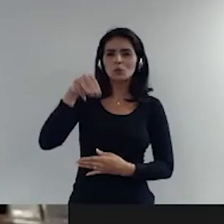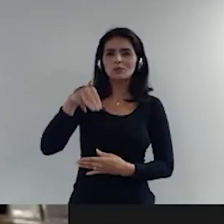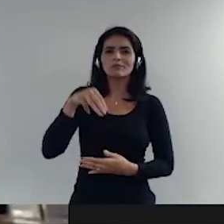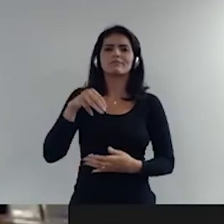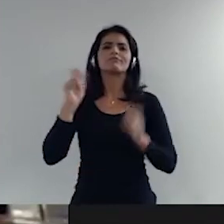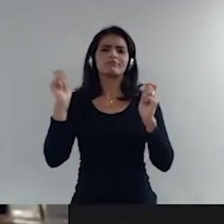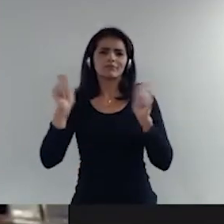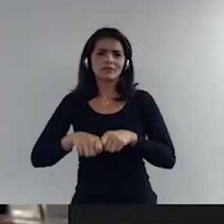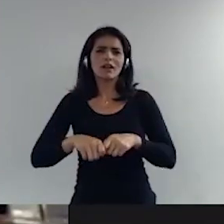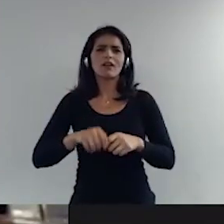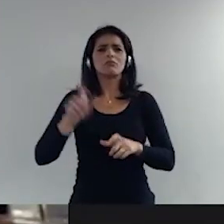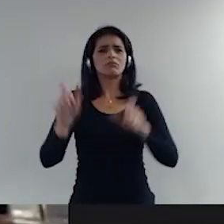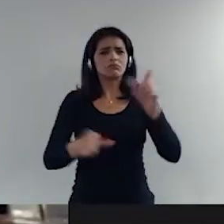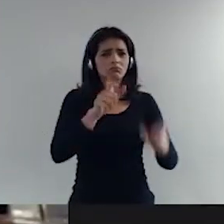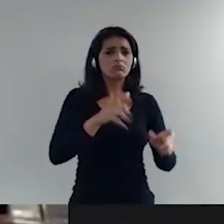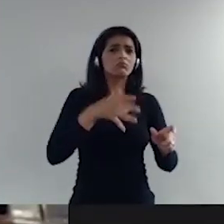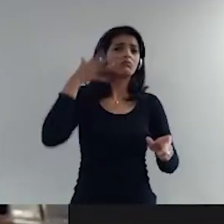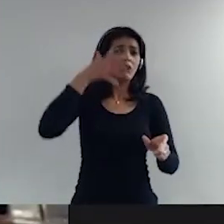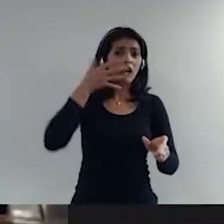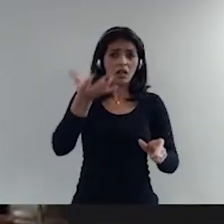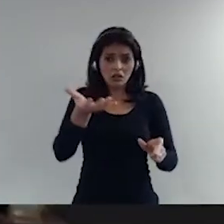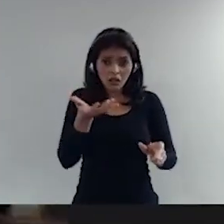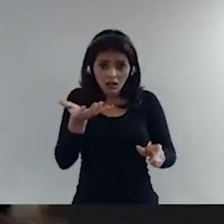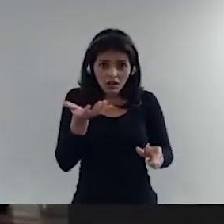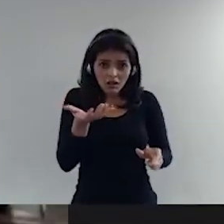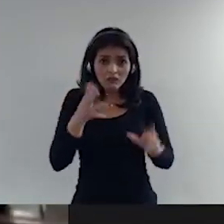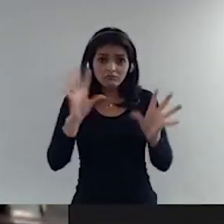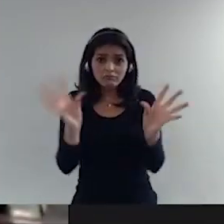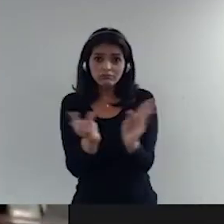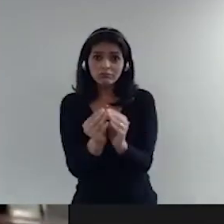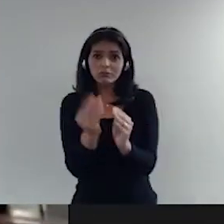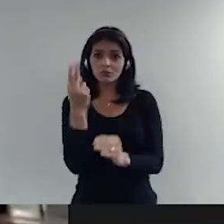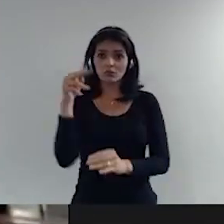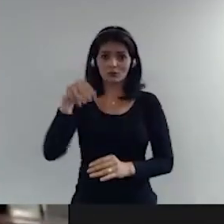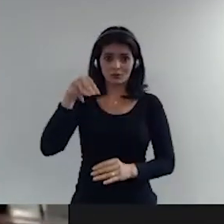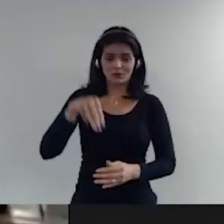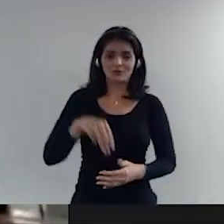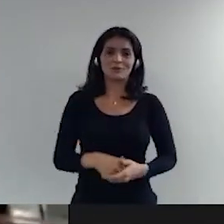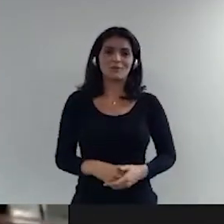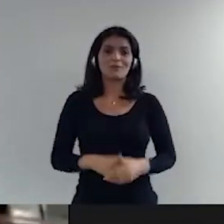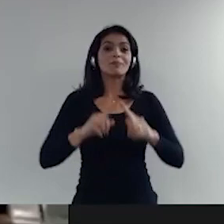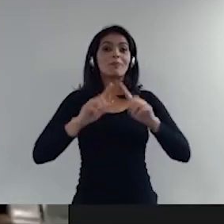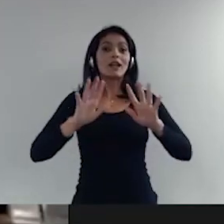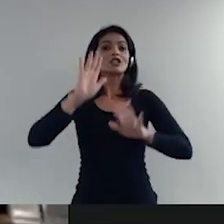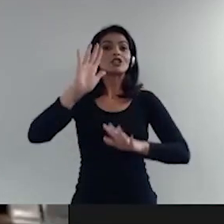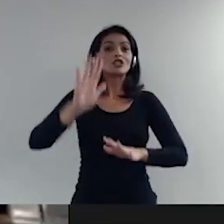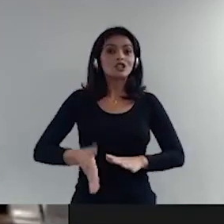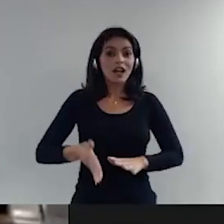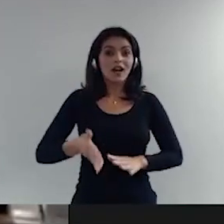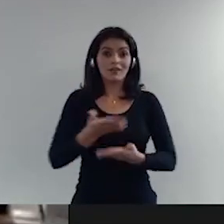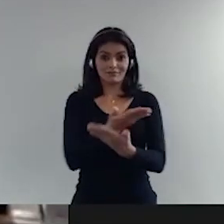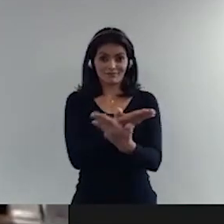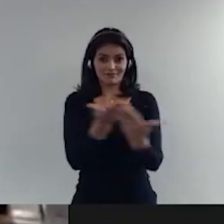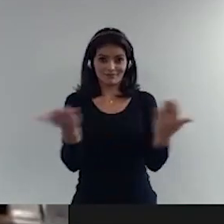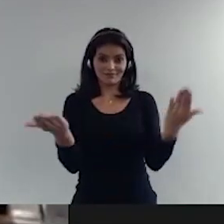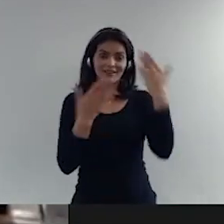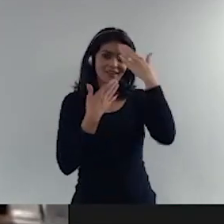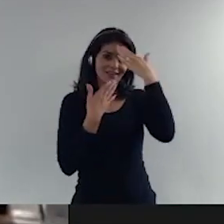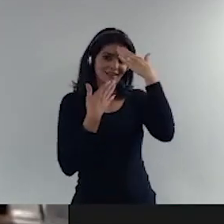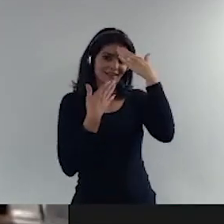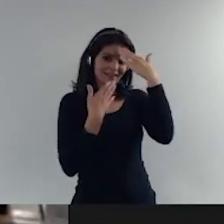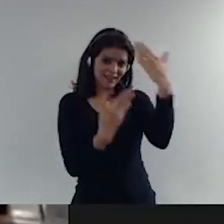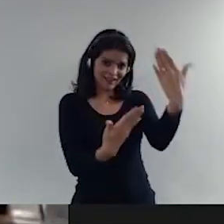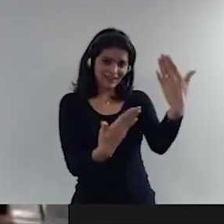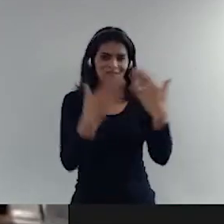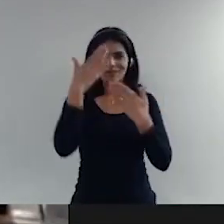se quiserem fazer alguma consideração final. De qualquer forma, os senhores